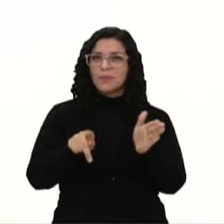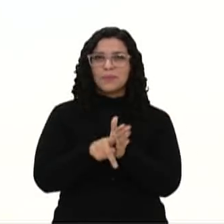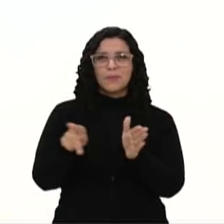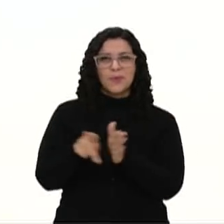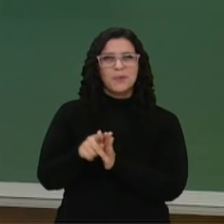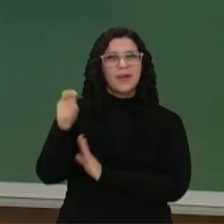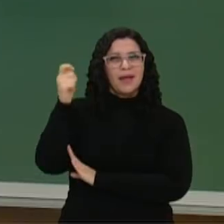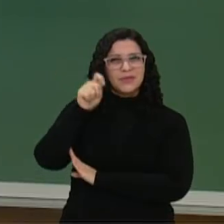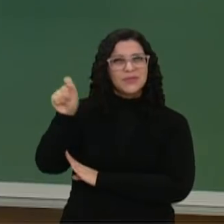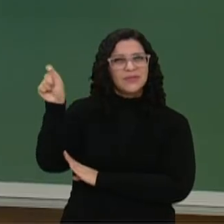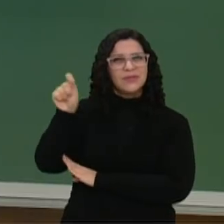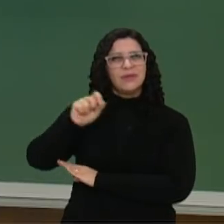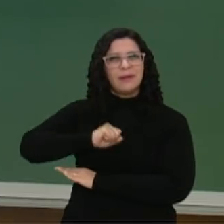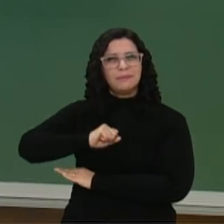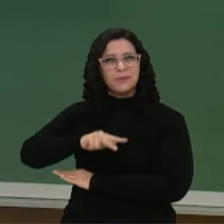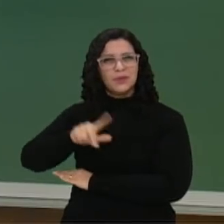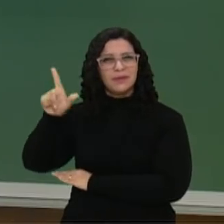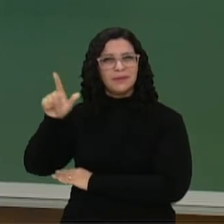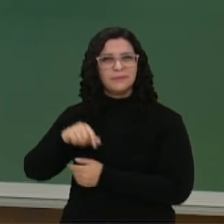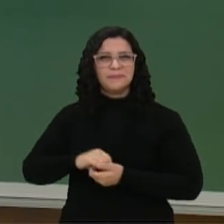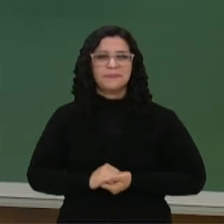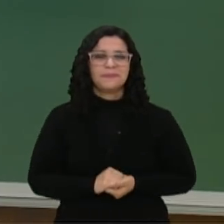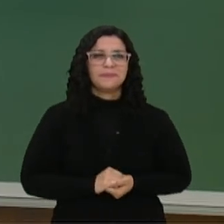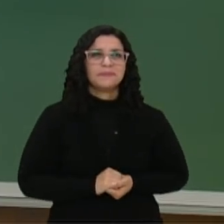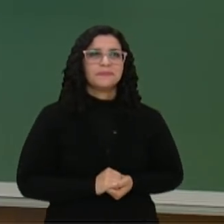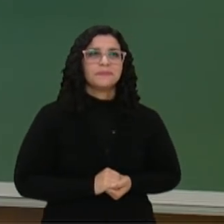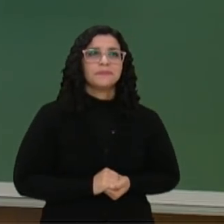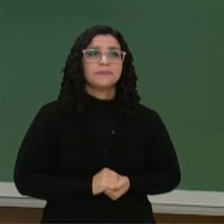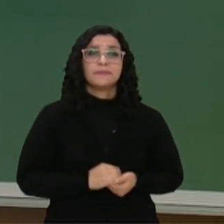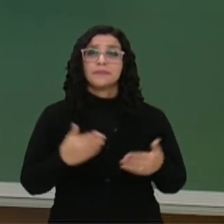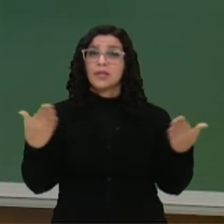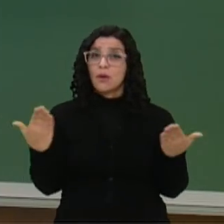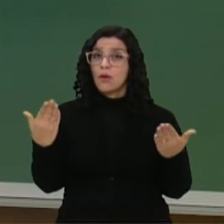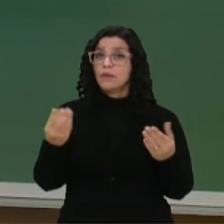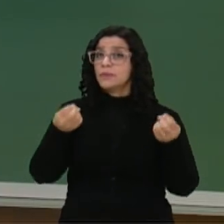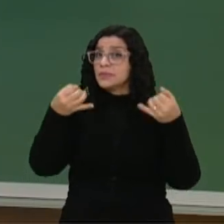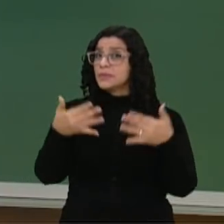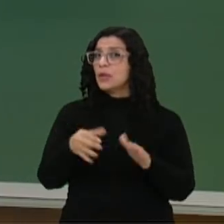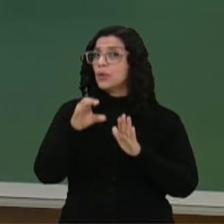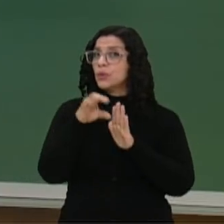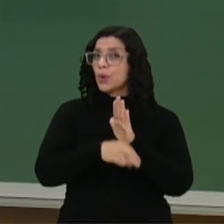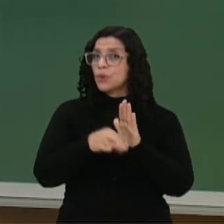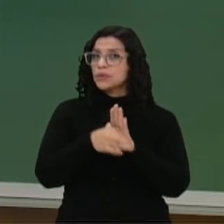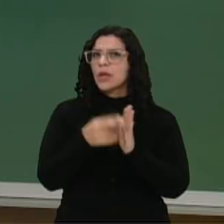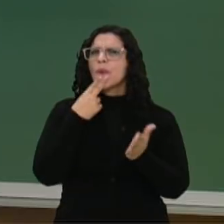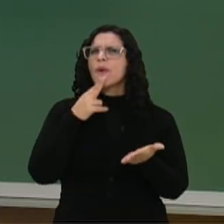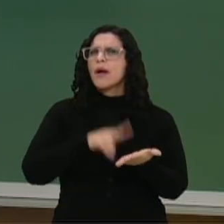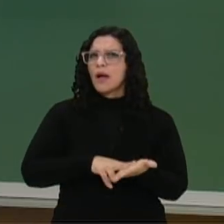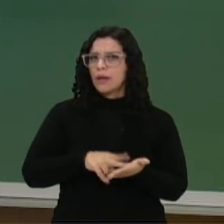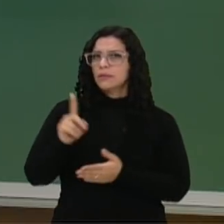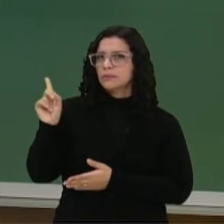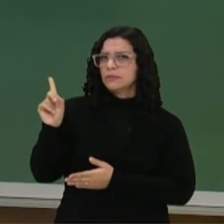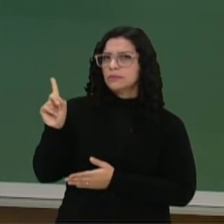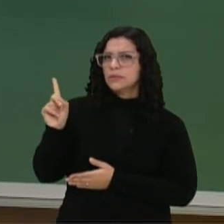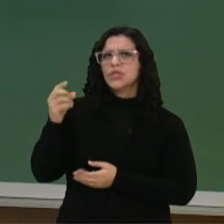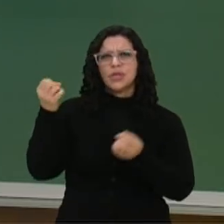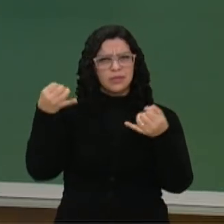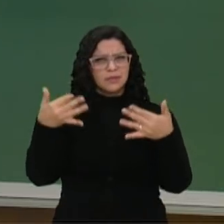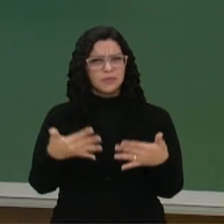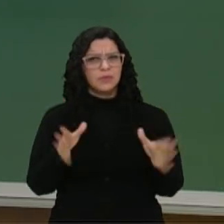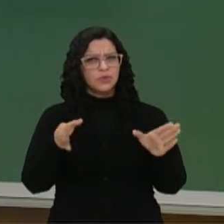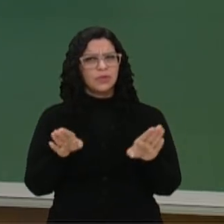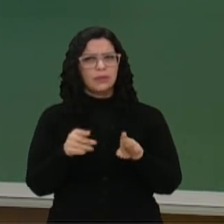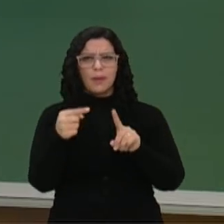instituição Inspirar o Futuro. Vamos lá, a definição, o que é uma carta aberta? Falamos sobre